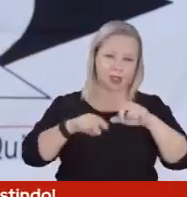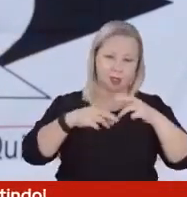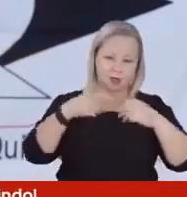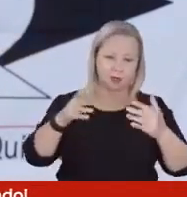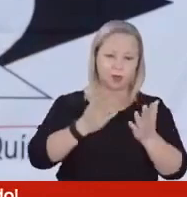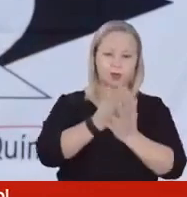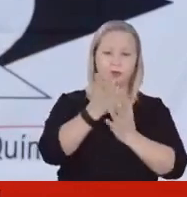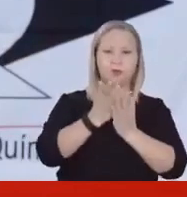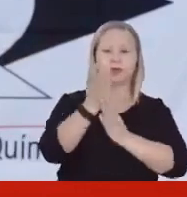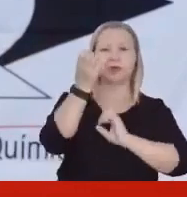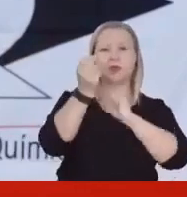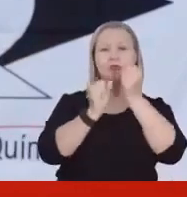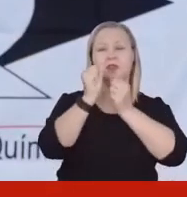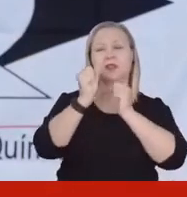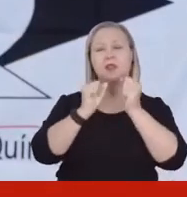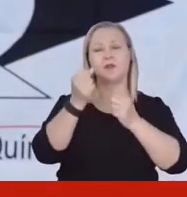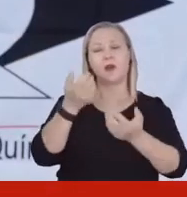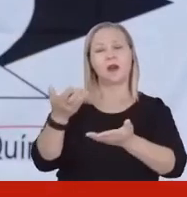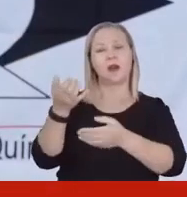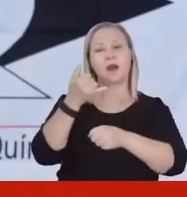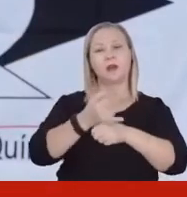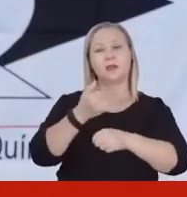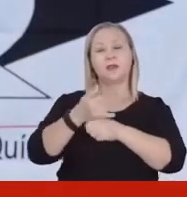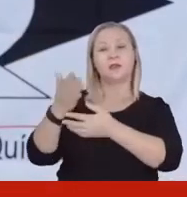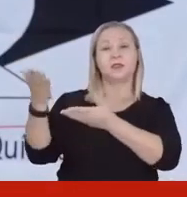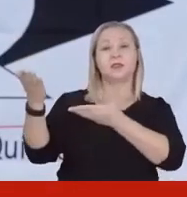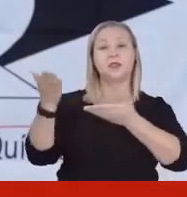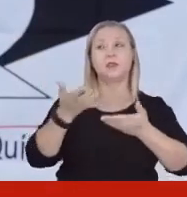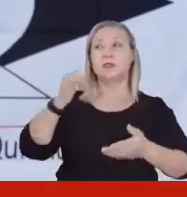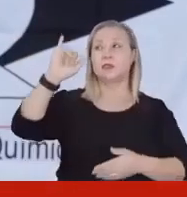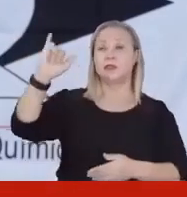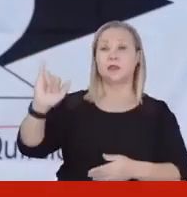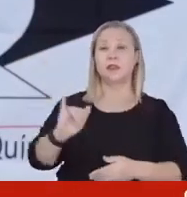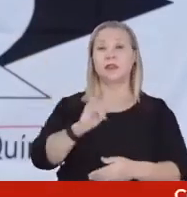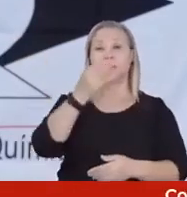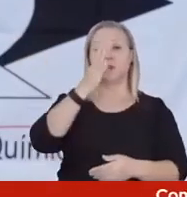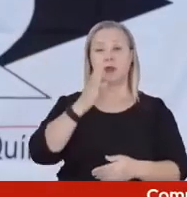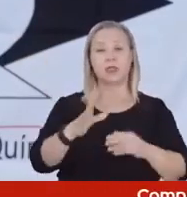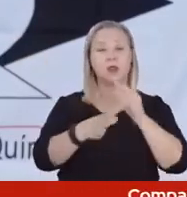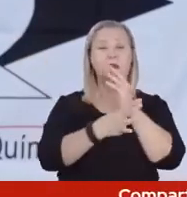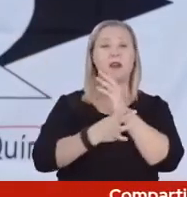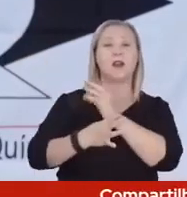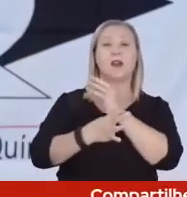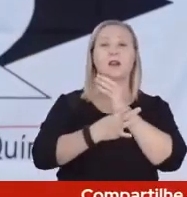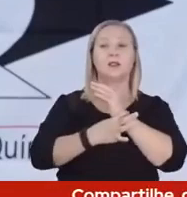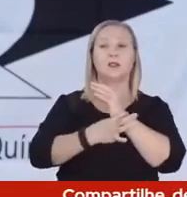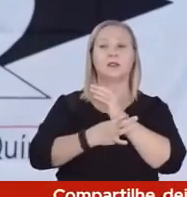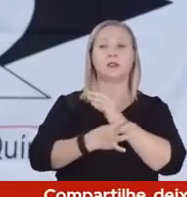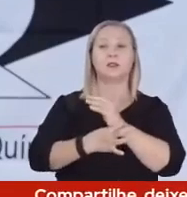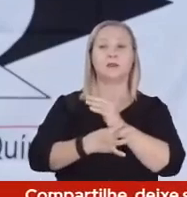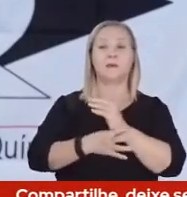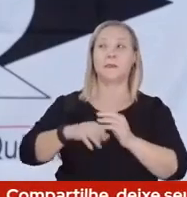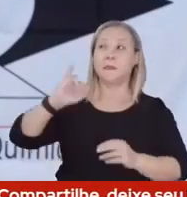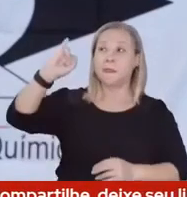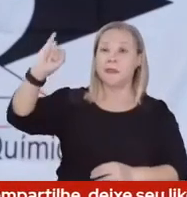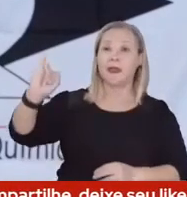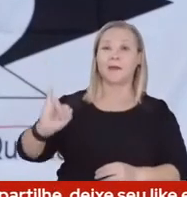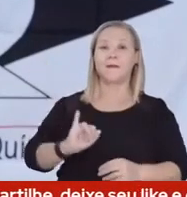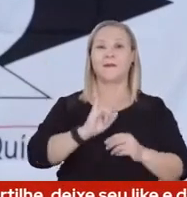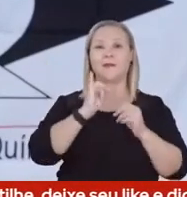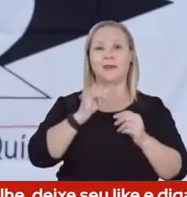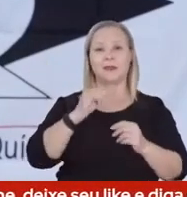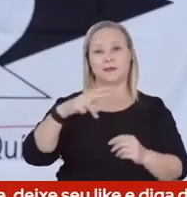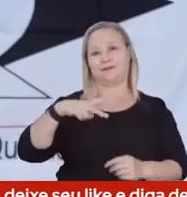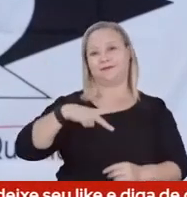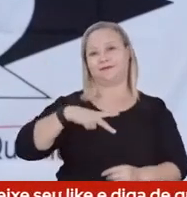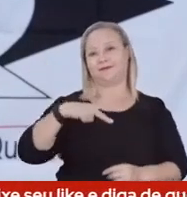Brasil, de forma a garantir a importação por terceiros dos derivados no